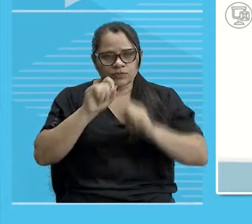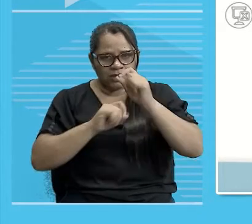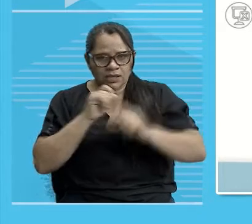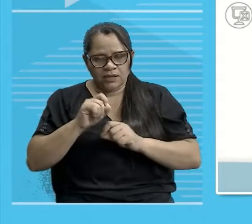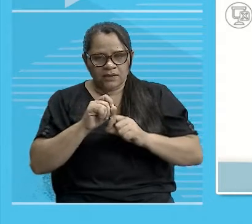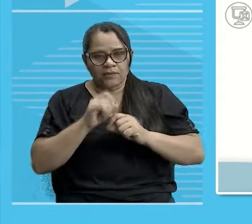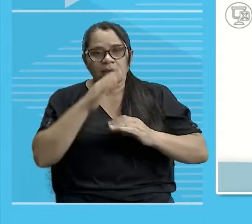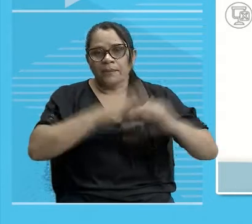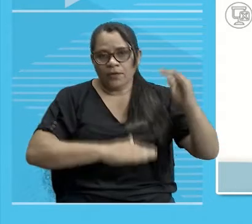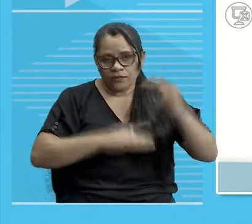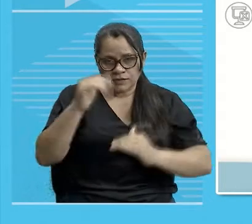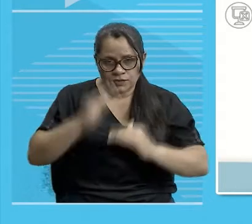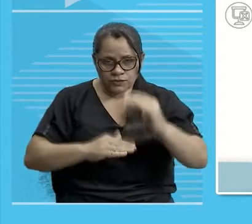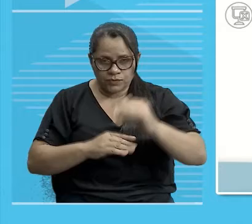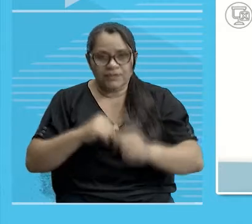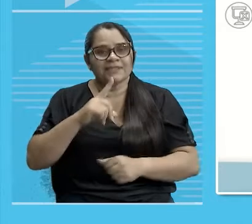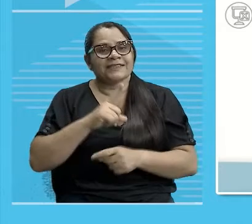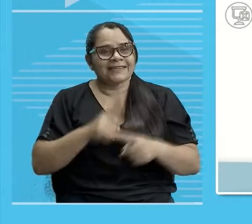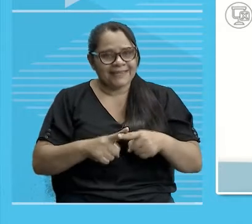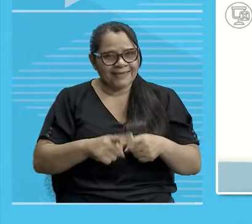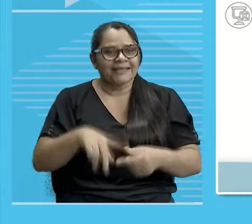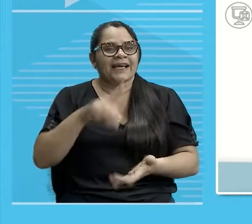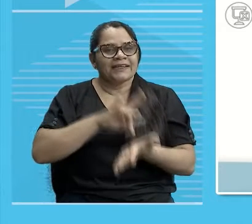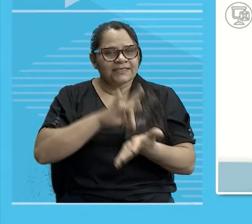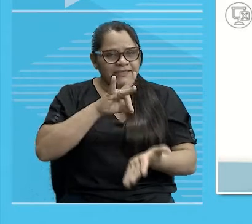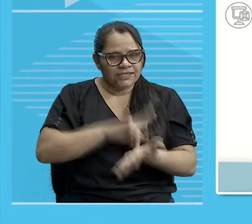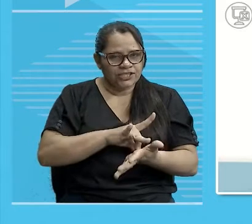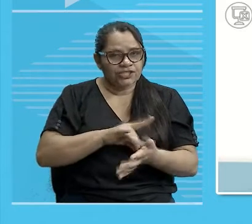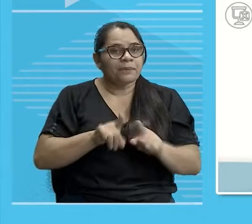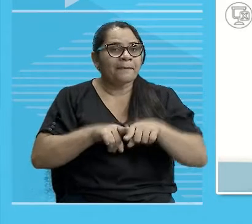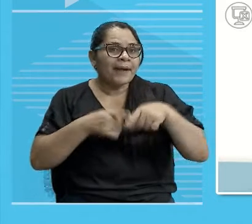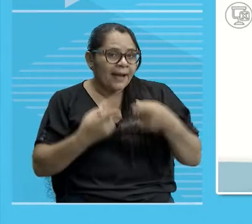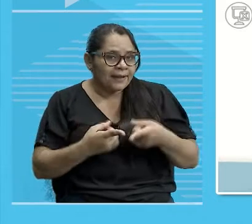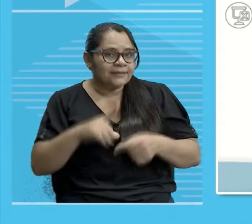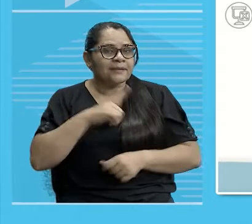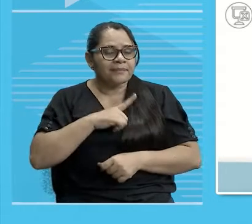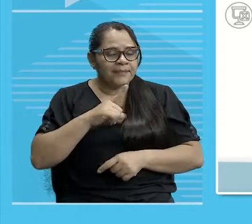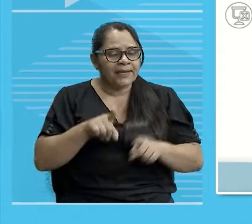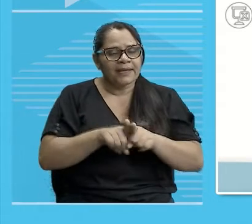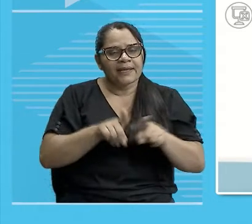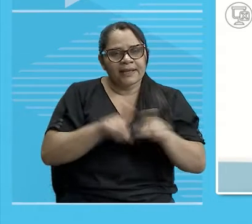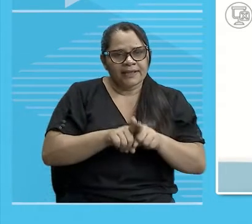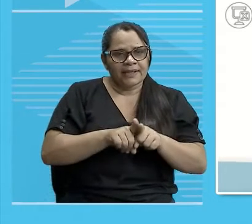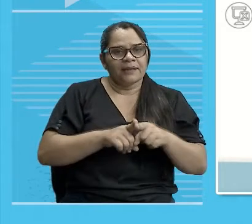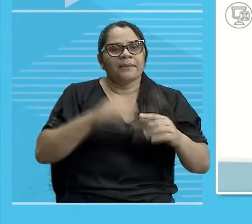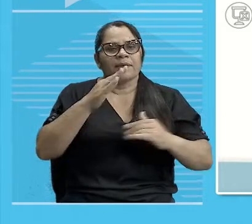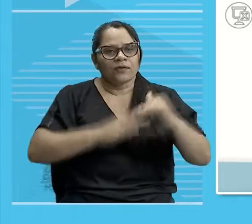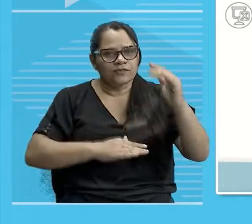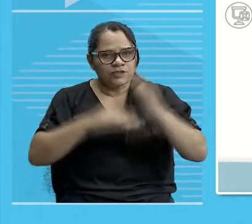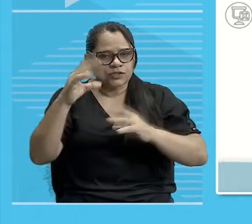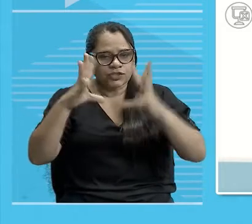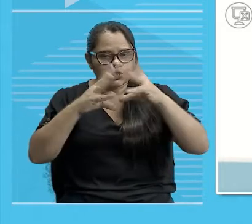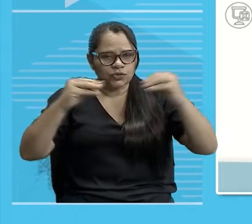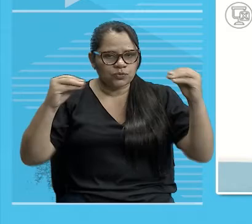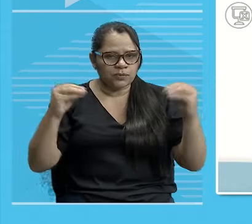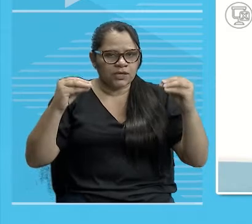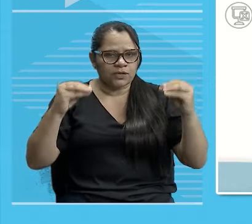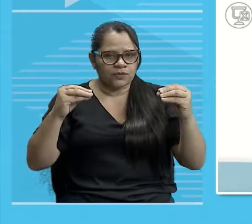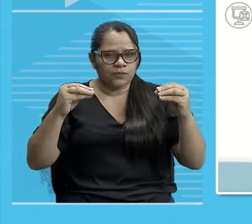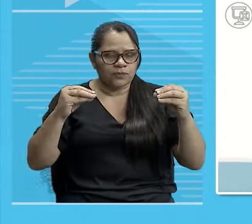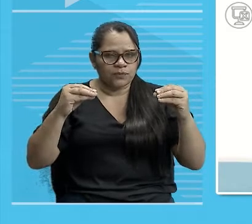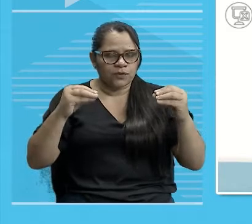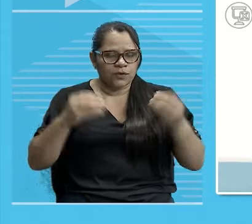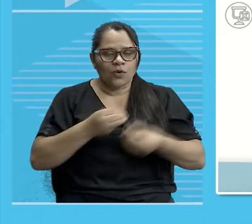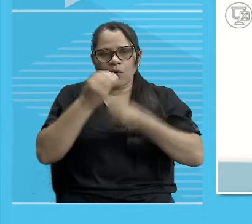que ainda existem e profissões que desapareceram E também temos profissões que